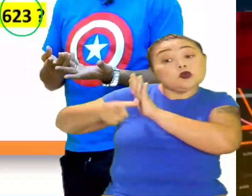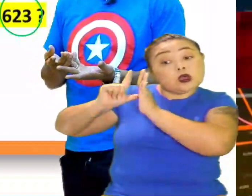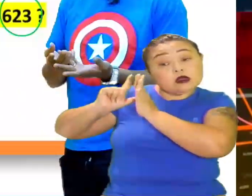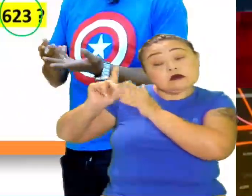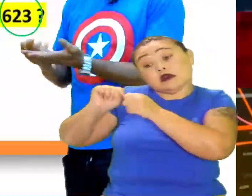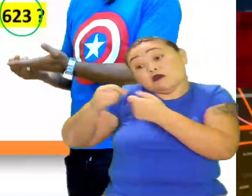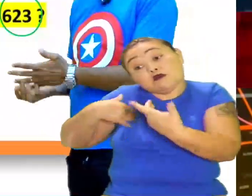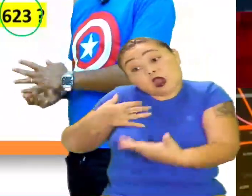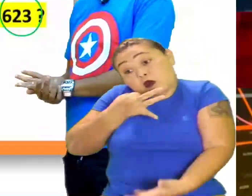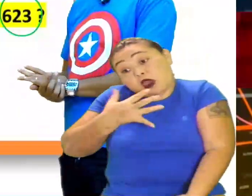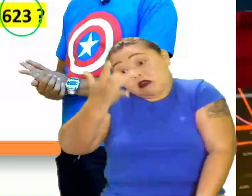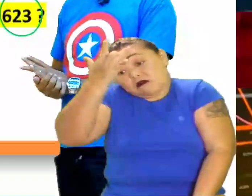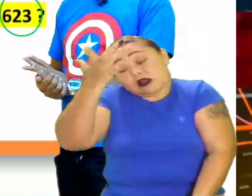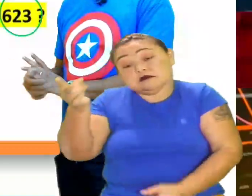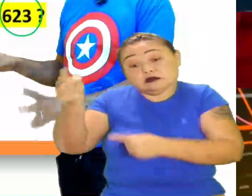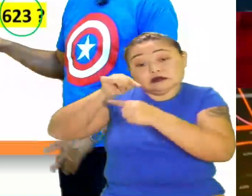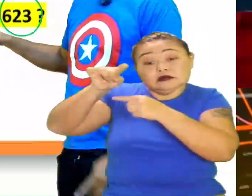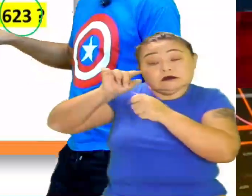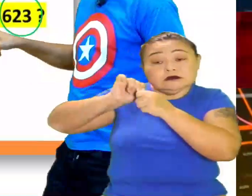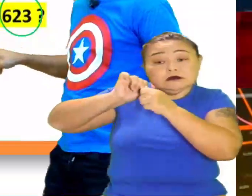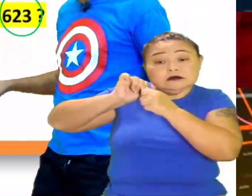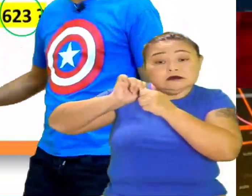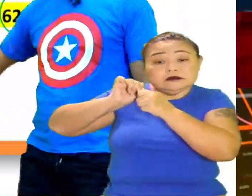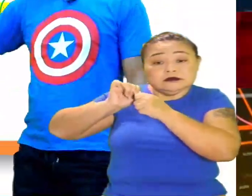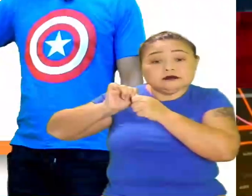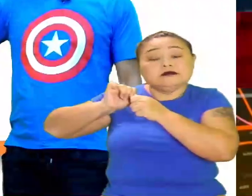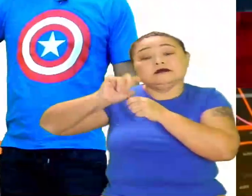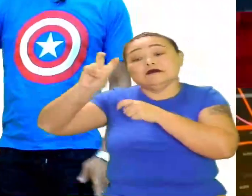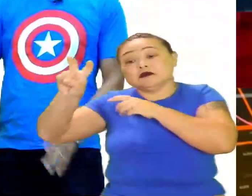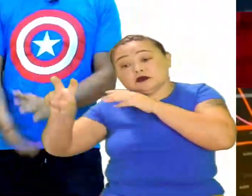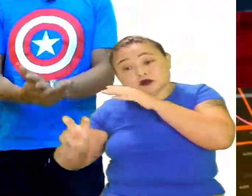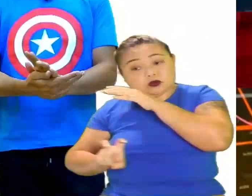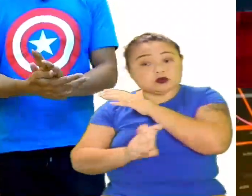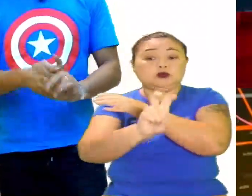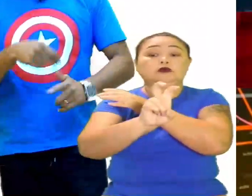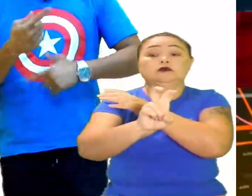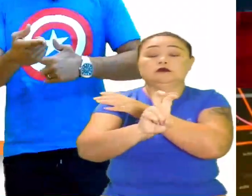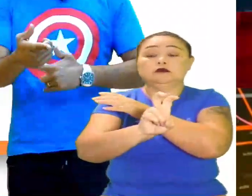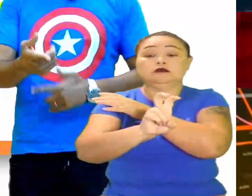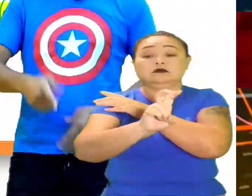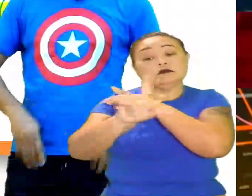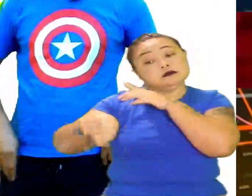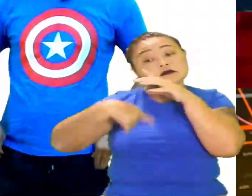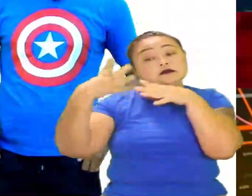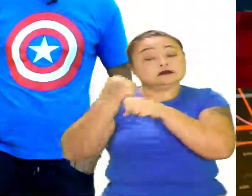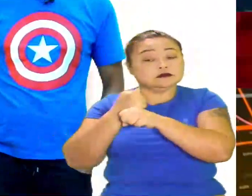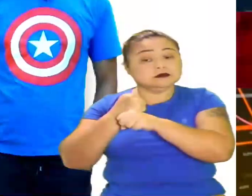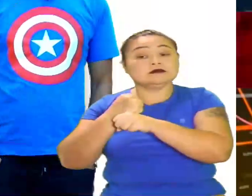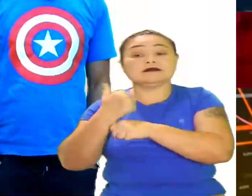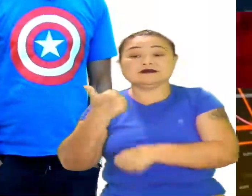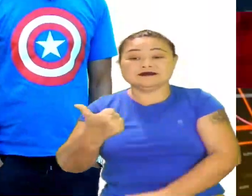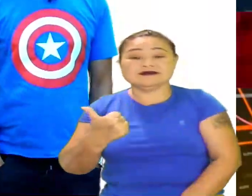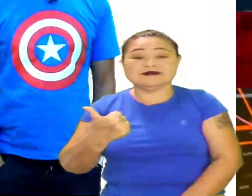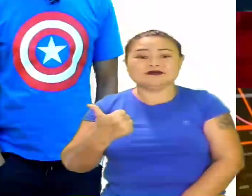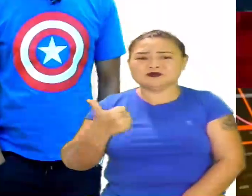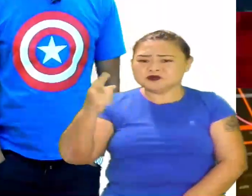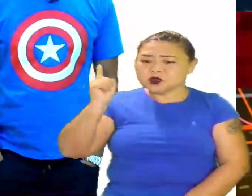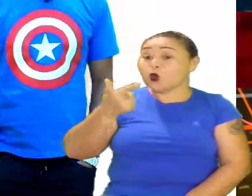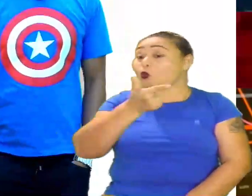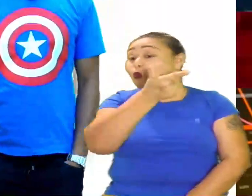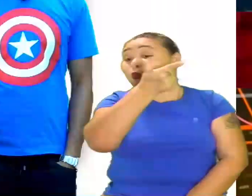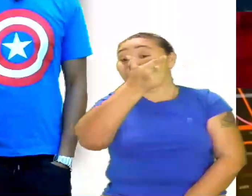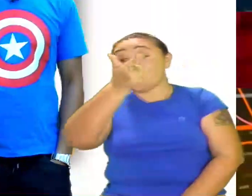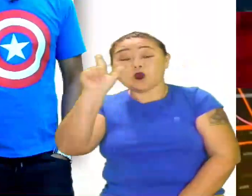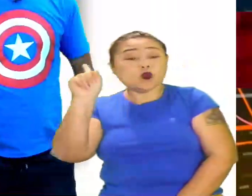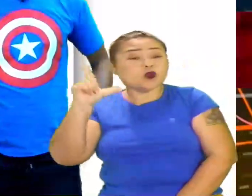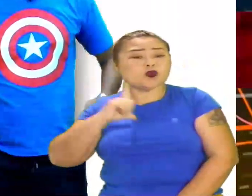mais fácil do que fazer o chuveirinho. Ah, eu sim. passo 5 dividido Já. na conta. Pode Depois soma mais ser, um. pode ser, olha aí, outra maneira,